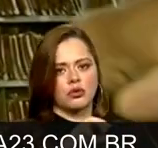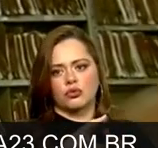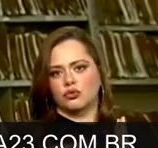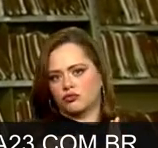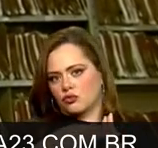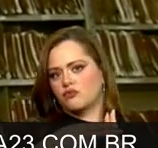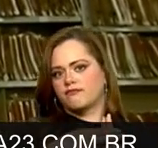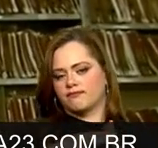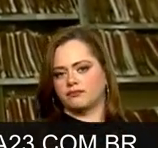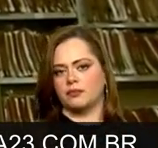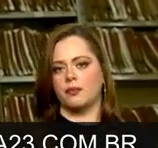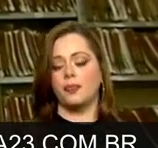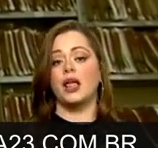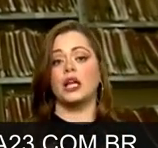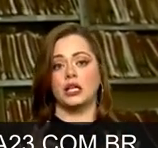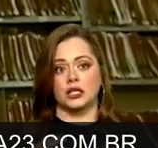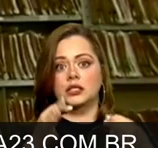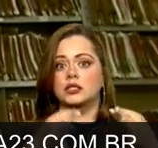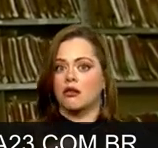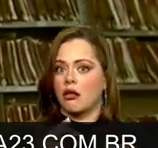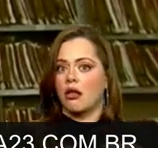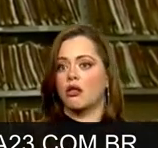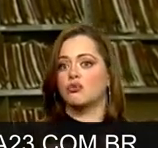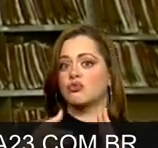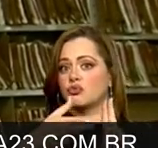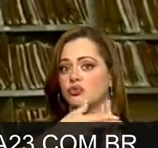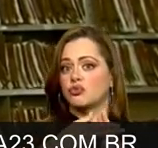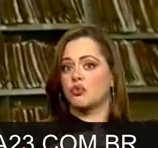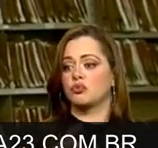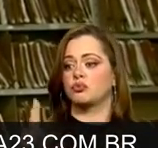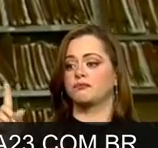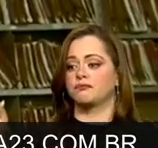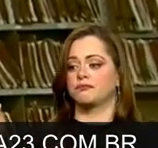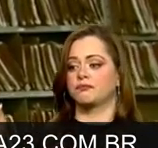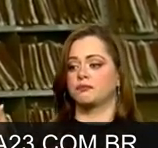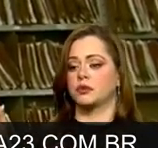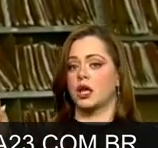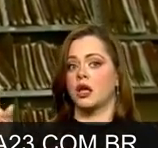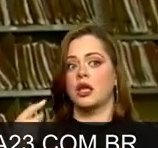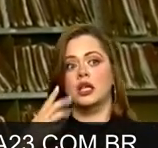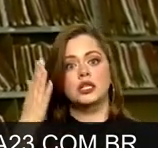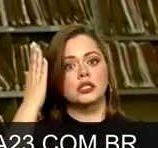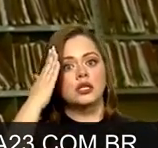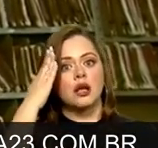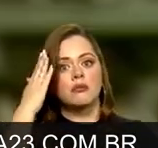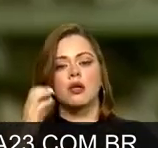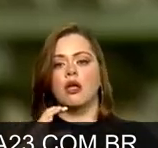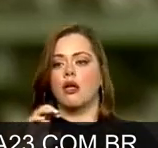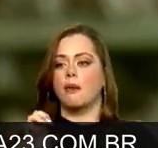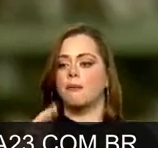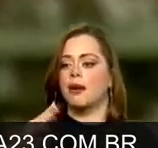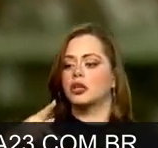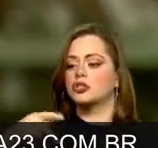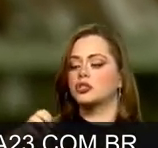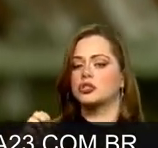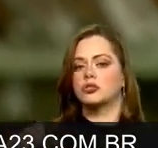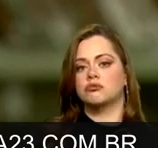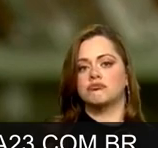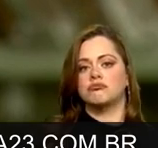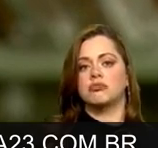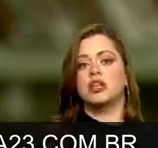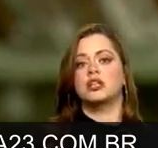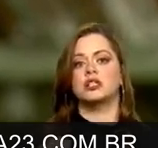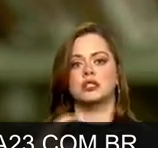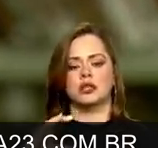E foi justamente no SUS que o Reginaldo descobriu há 8 anos que estava com hepatite C. Ele fez todo o tratamento